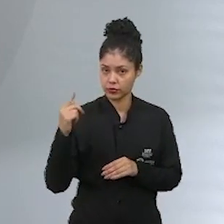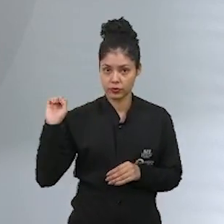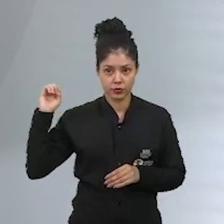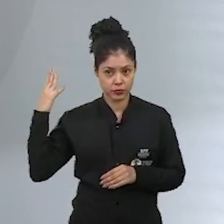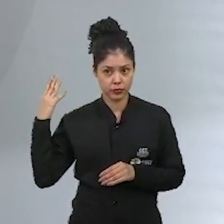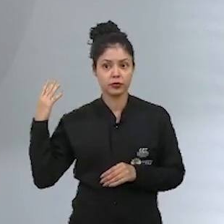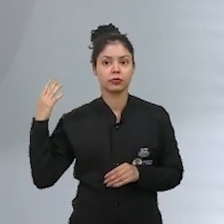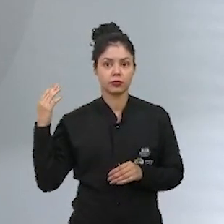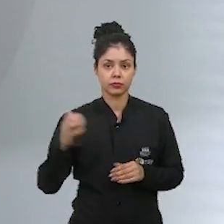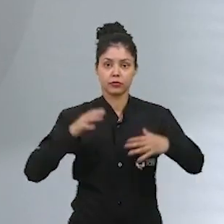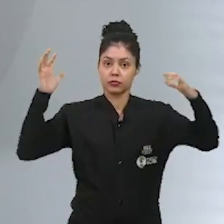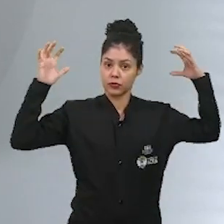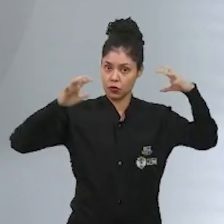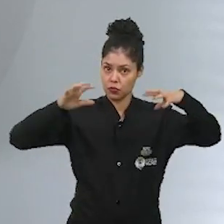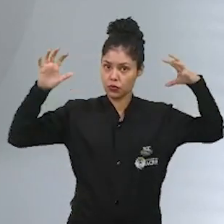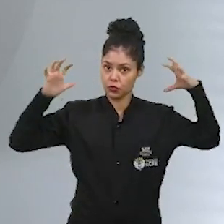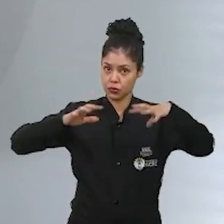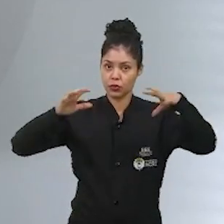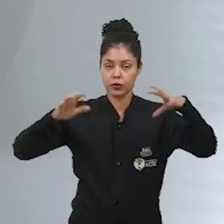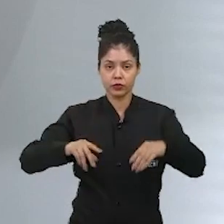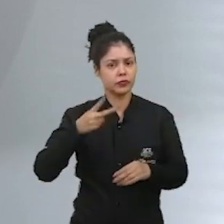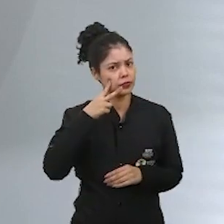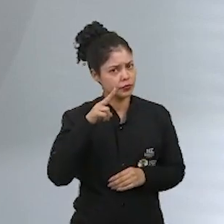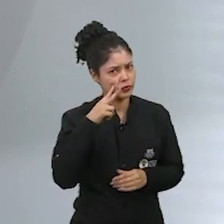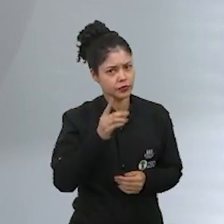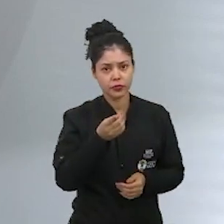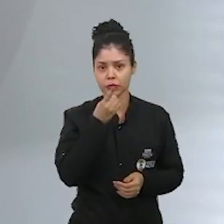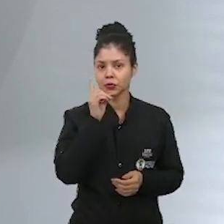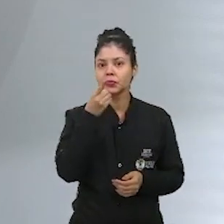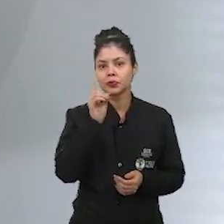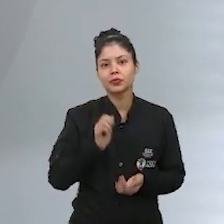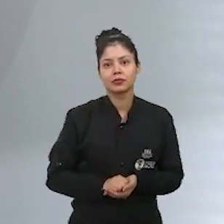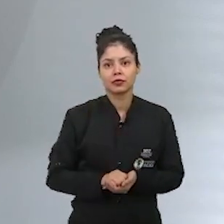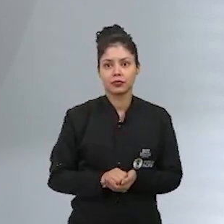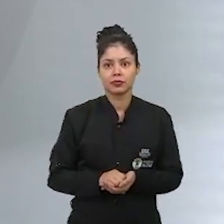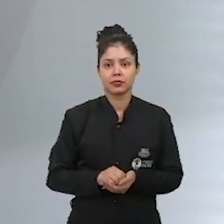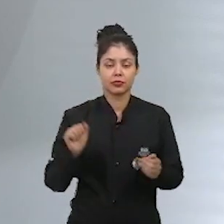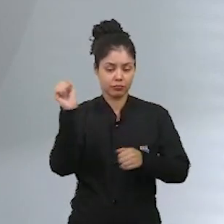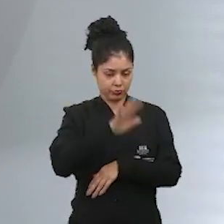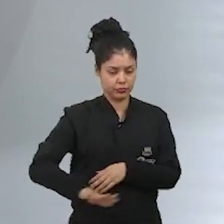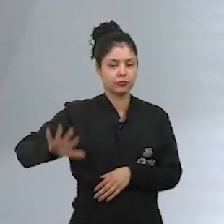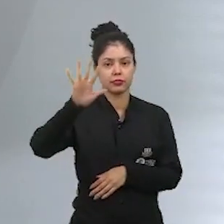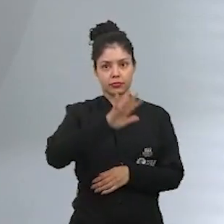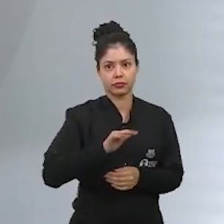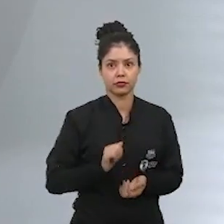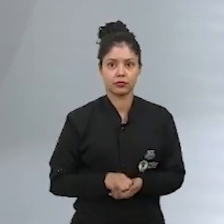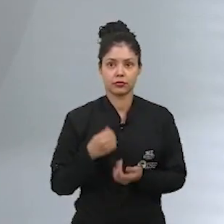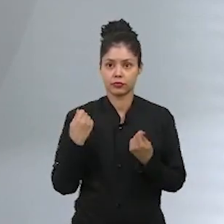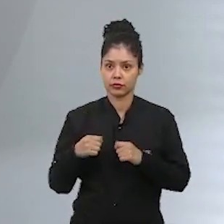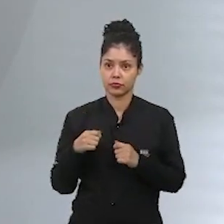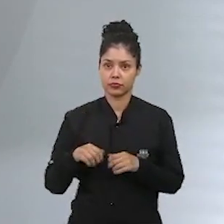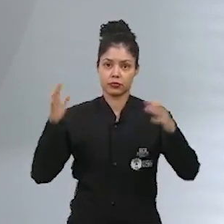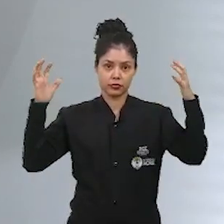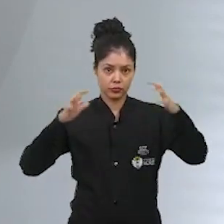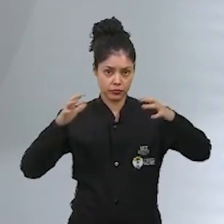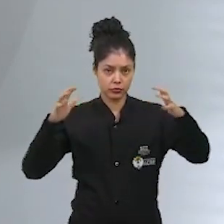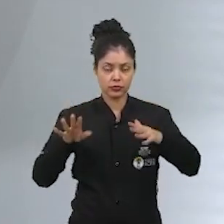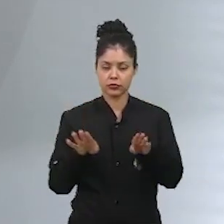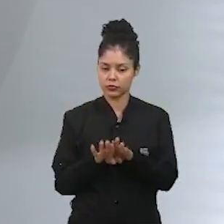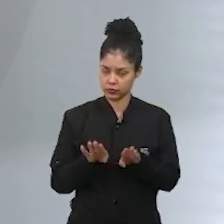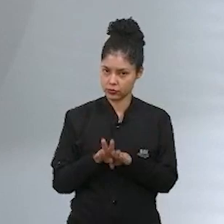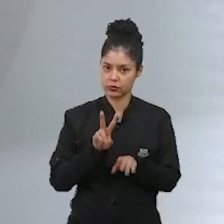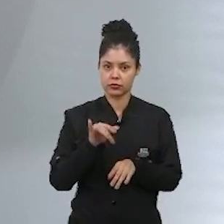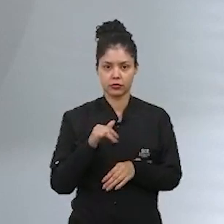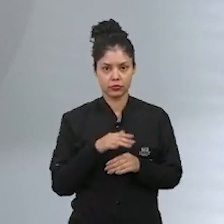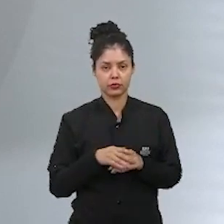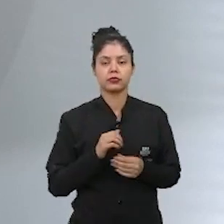causado pela água da chuva. Já ouviram aquele ditado, ou a água de forma geral, tá, gente? Não necessariamente da chuva, mas a chuva também vai fazer